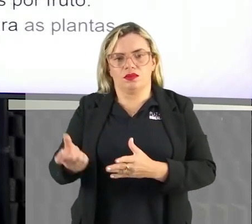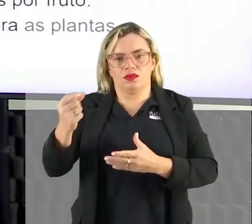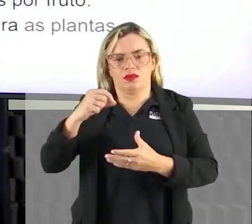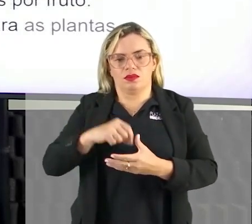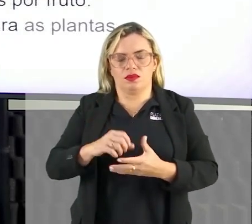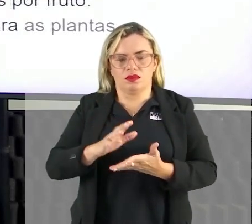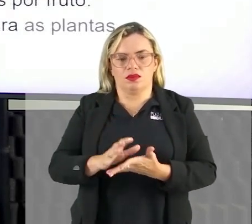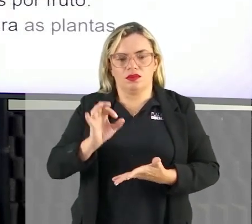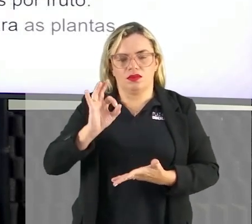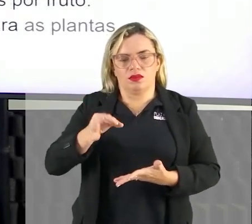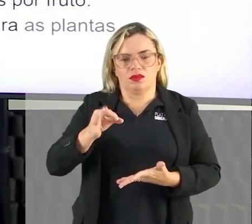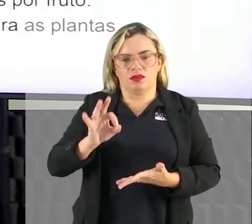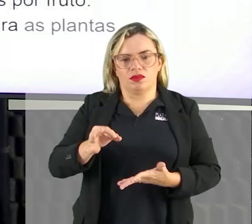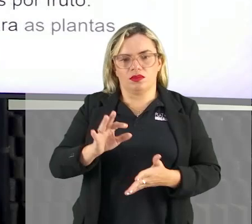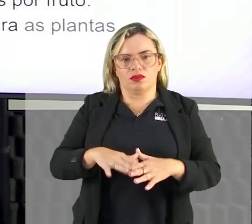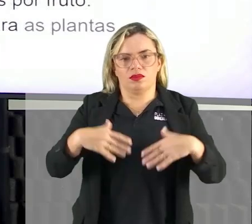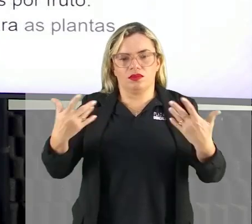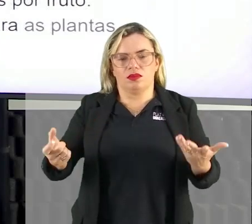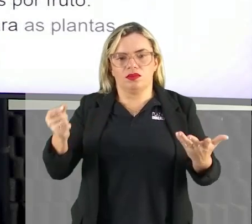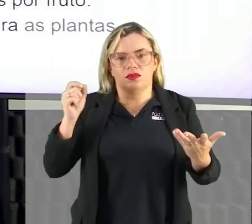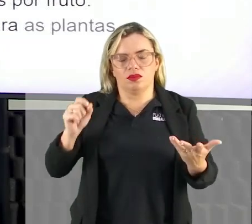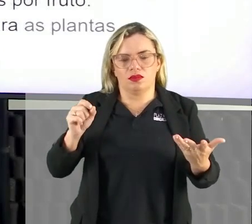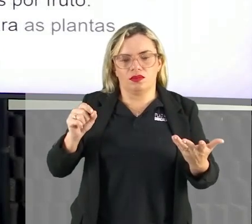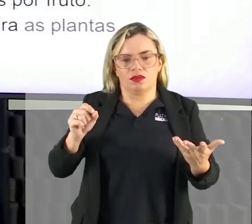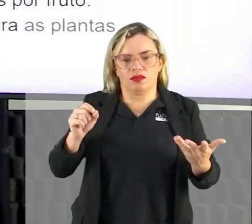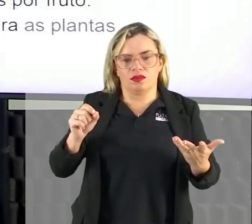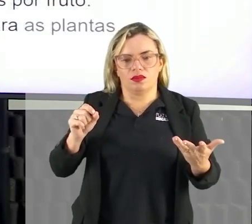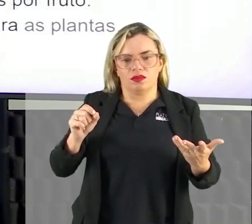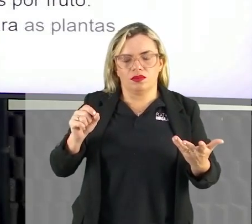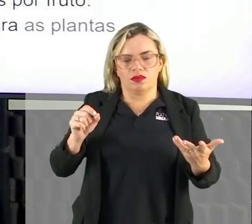certo? Isso que